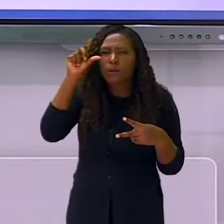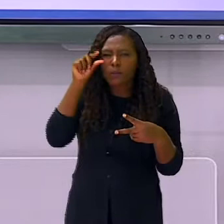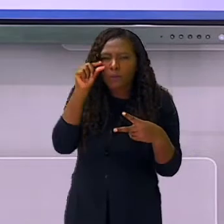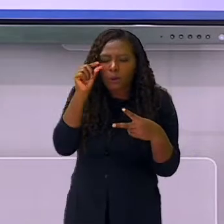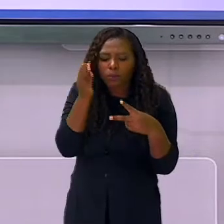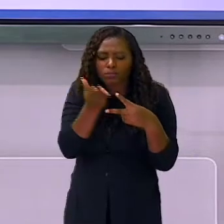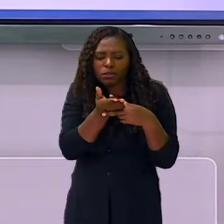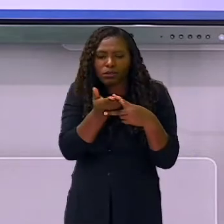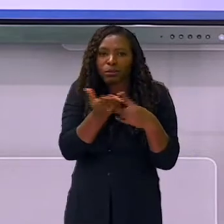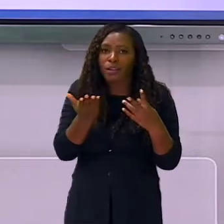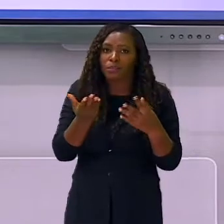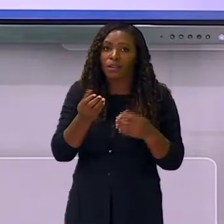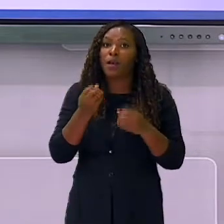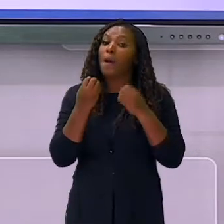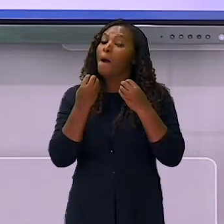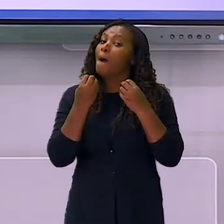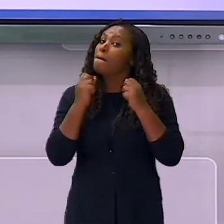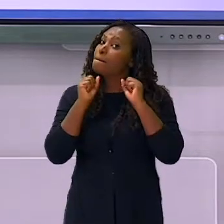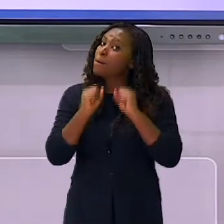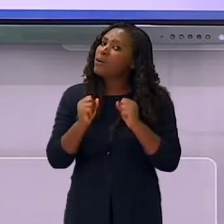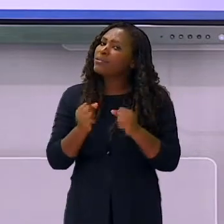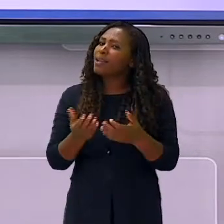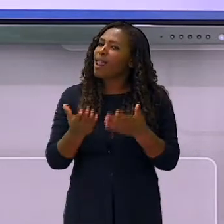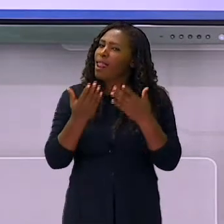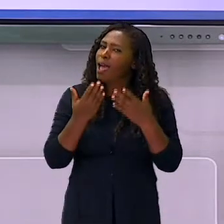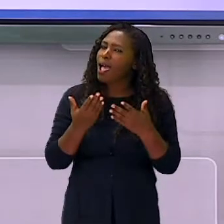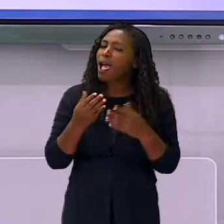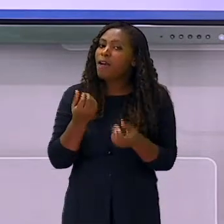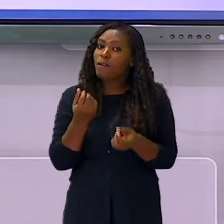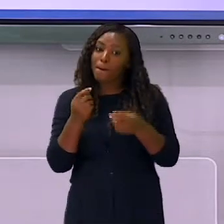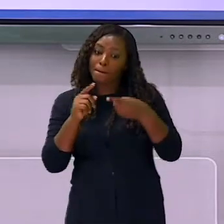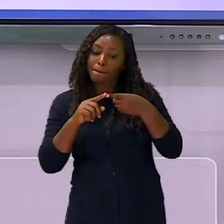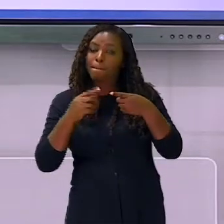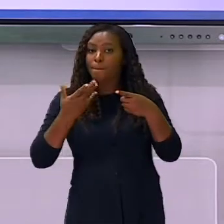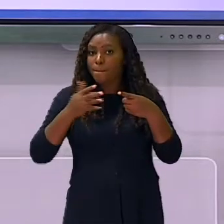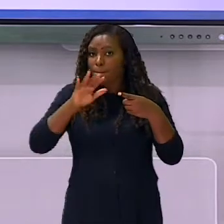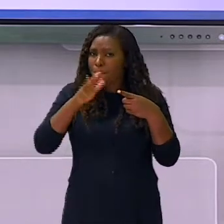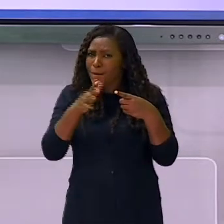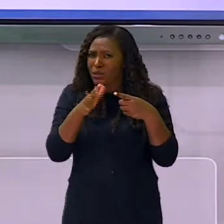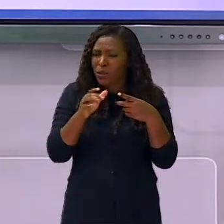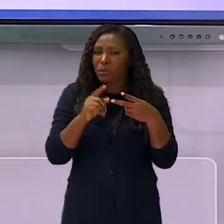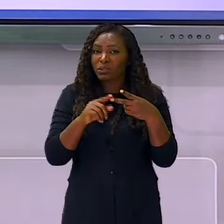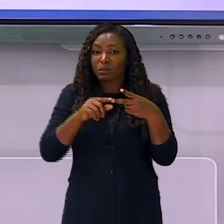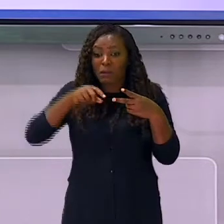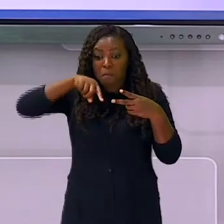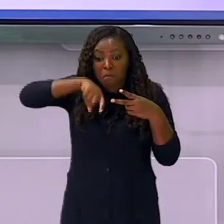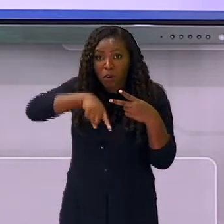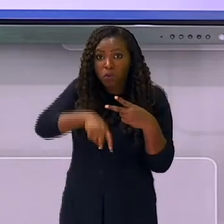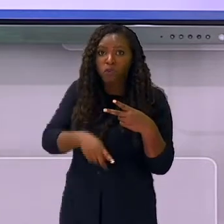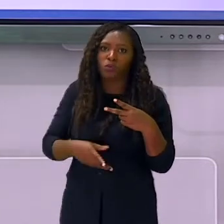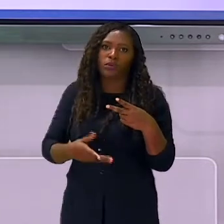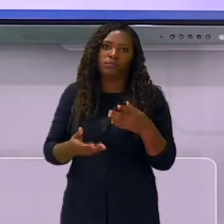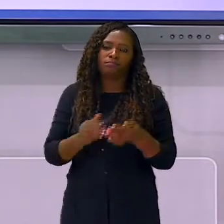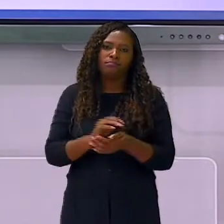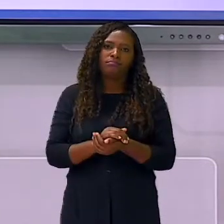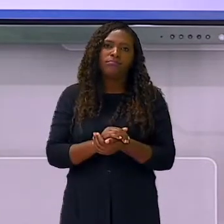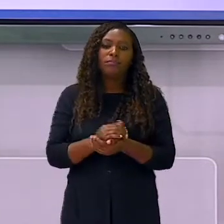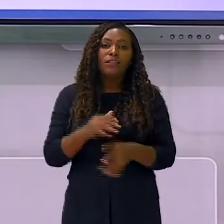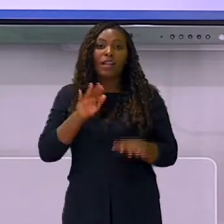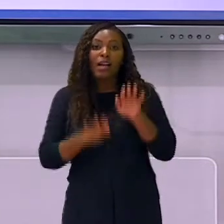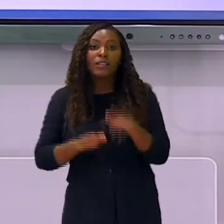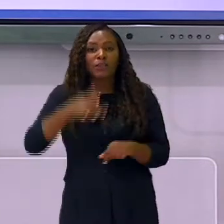melhor. No dia a dia, um dos exemplos é que as pessoas com baixa visão, elas veem as pessoas, mas não